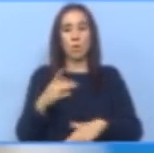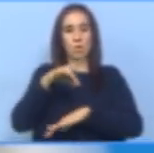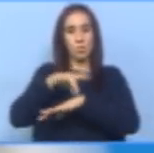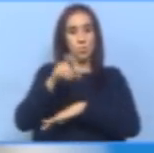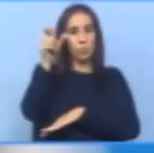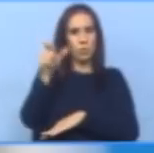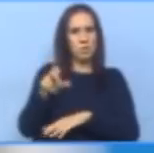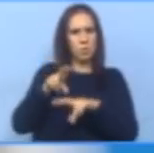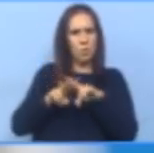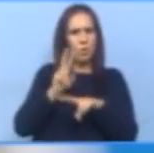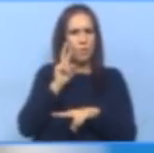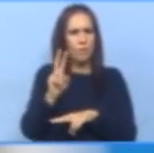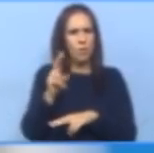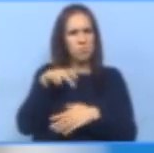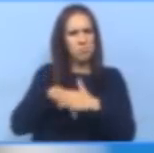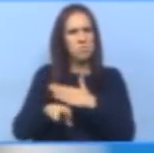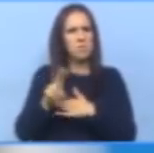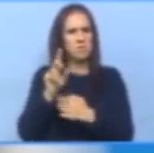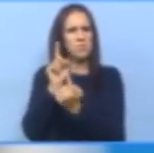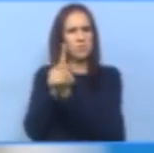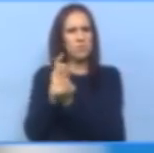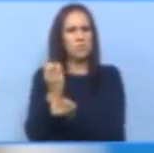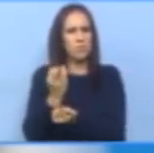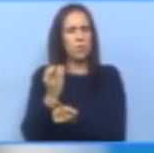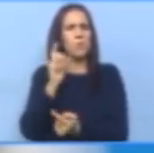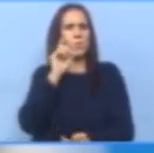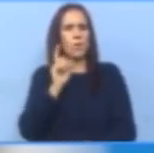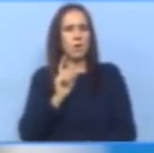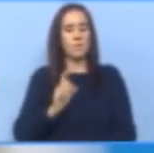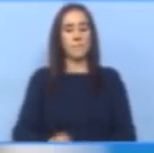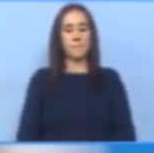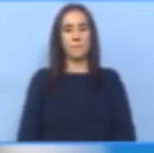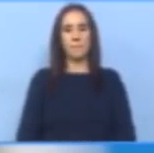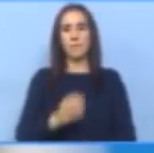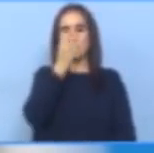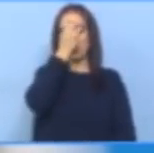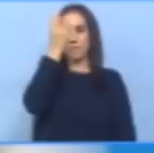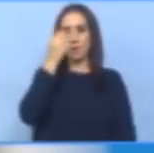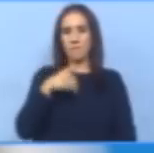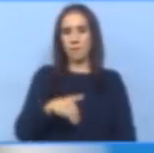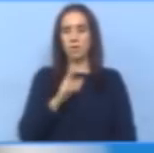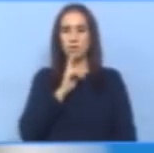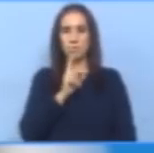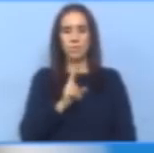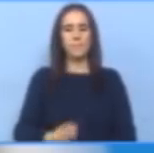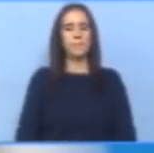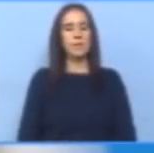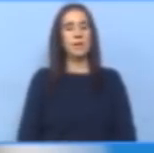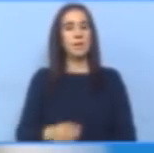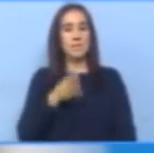ou na prisão e te fomos ver? E o rei lhes responderá: Em verdade vos